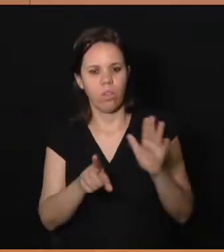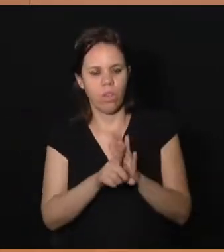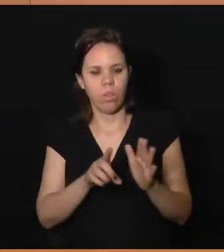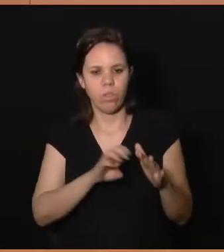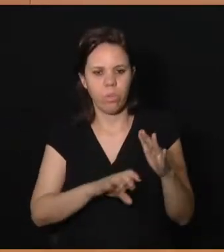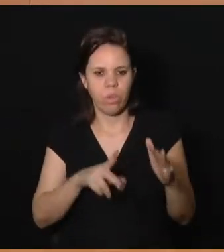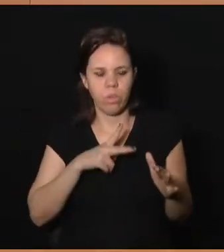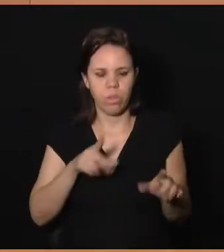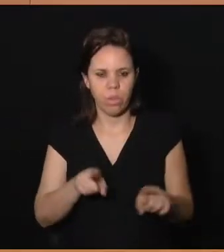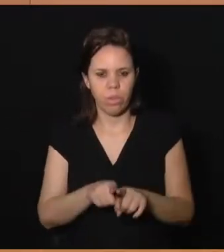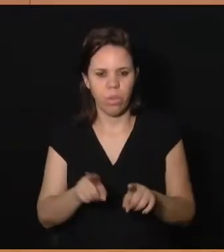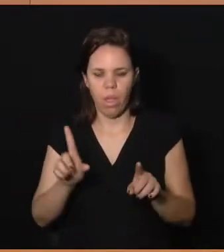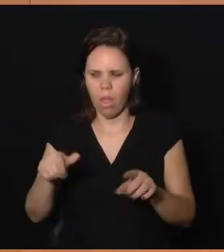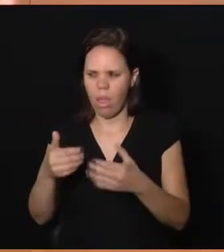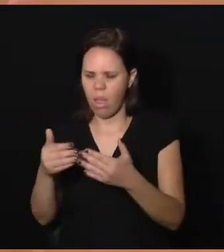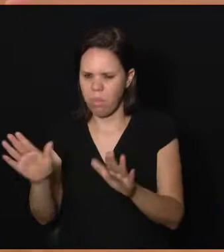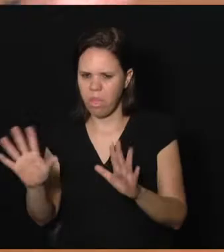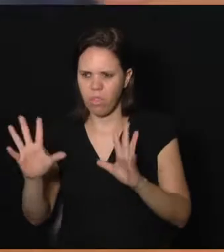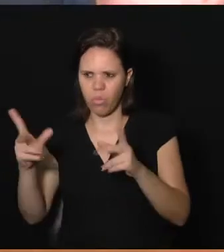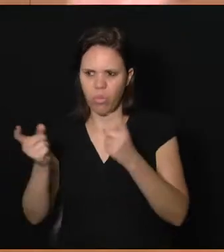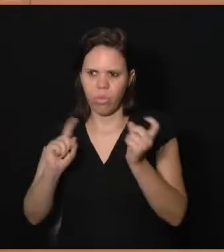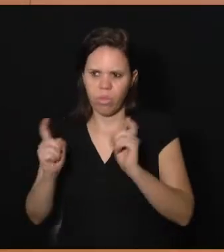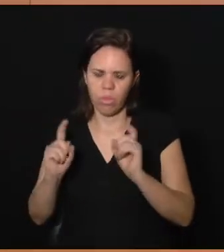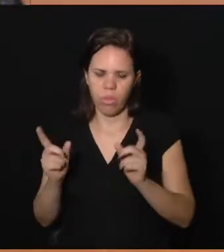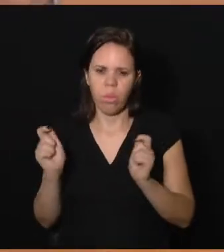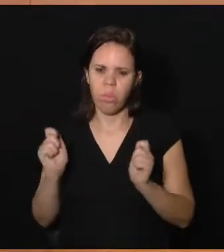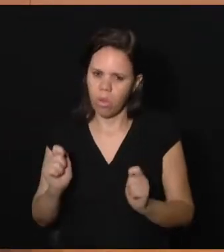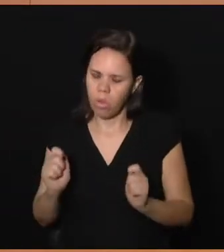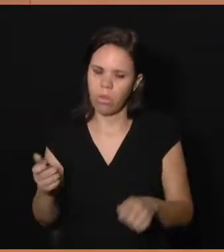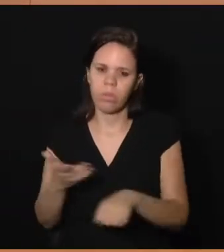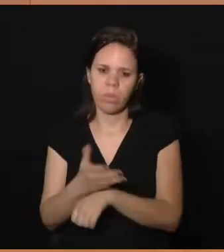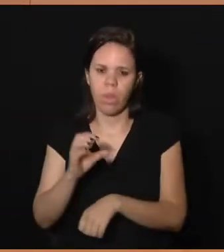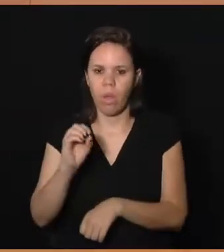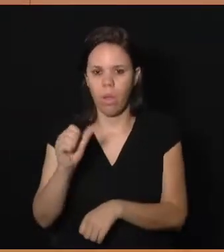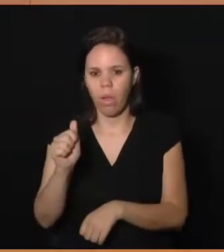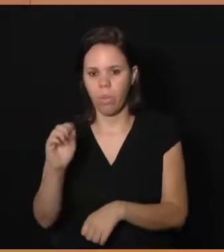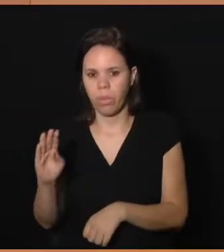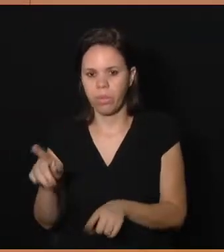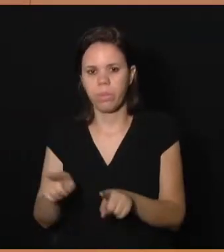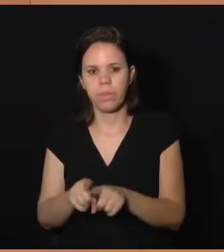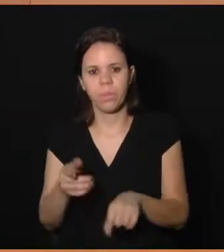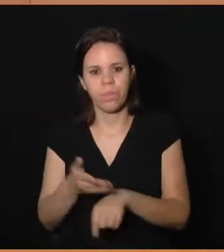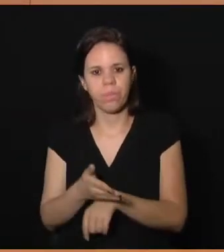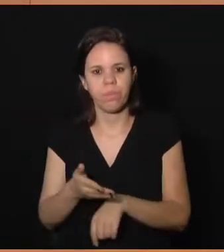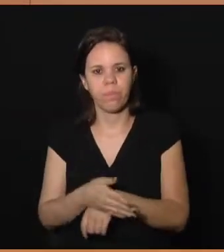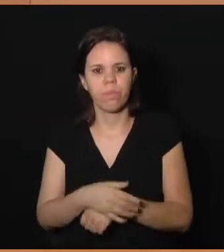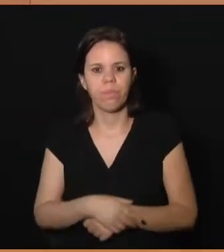ela é aberta a todos que queiram participar, né? A OAB também participa, enfim.